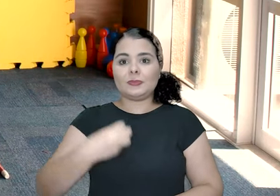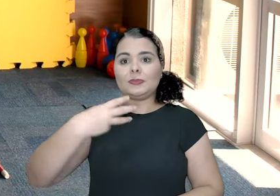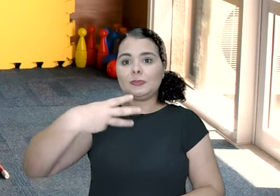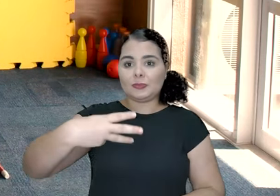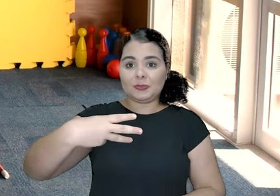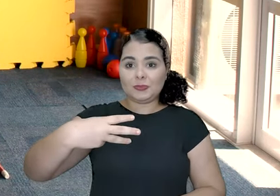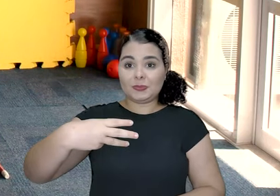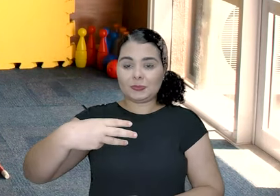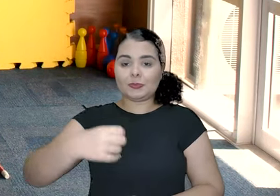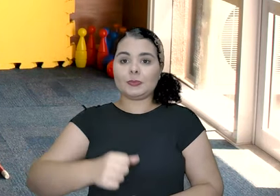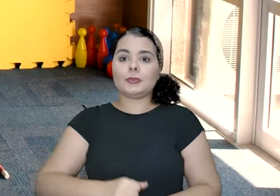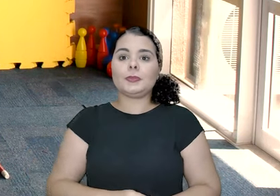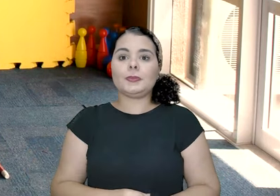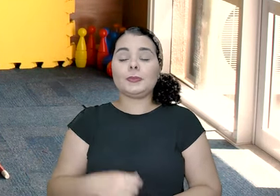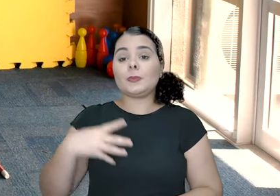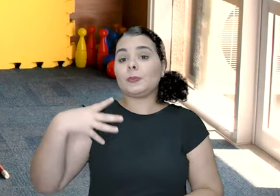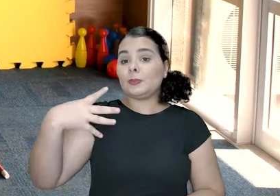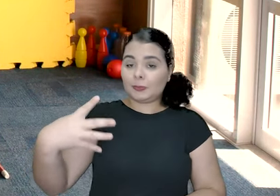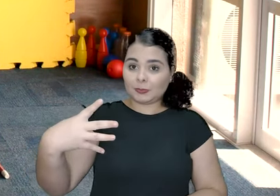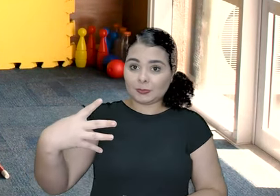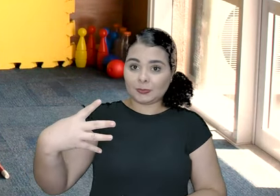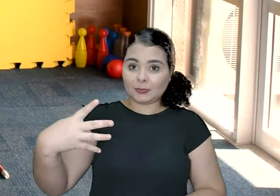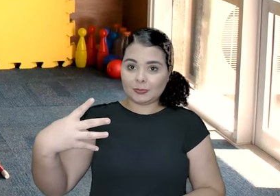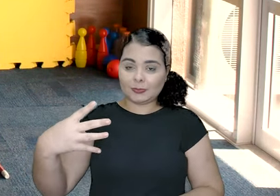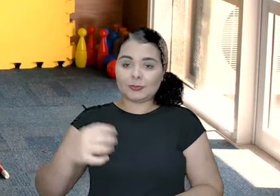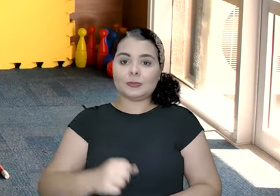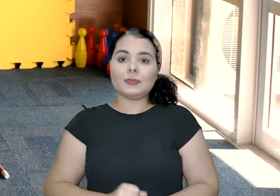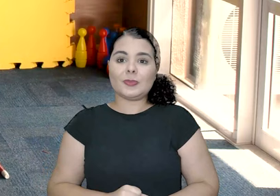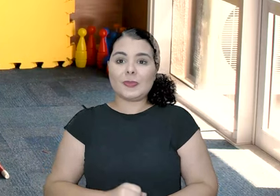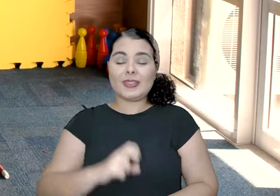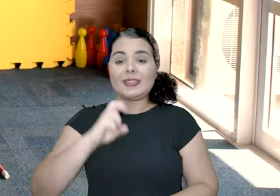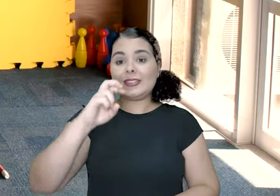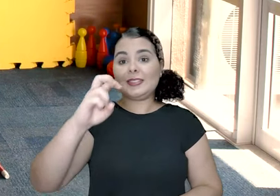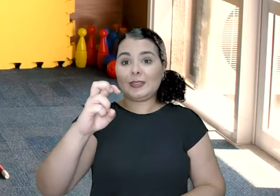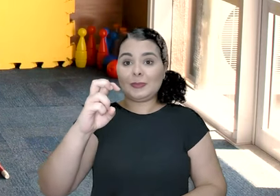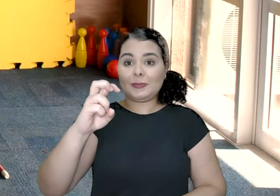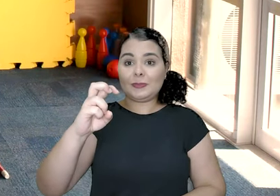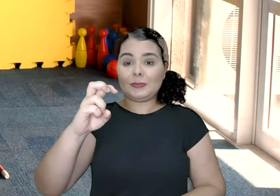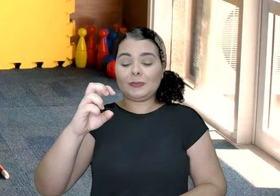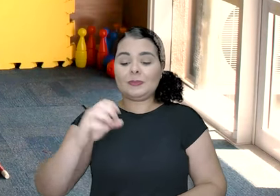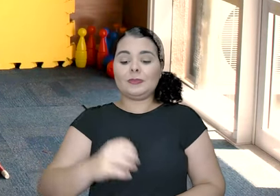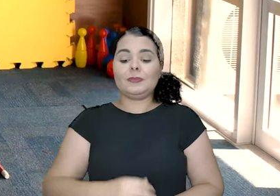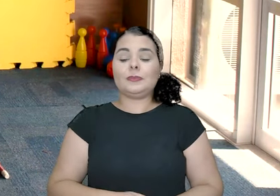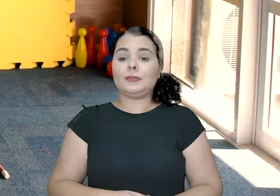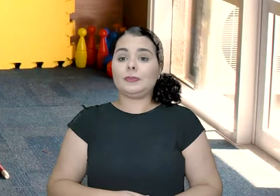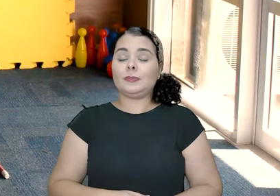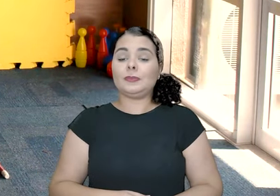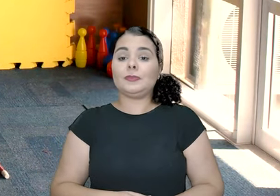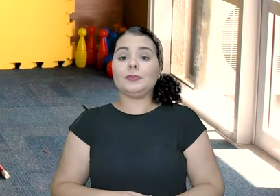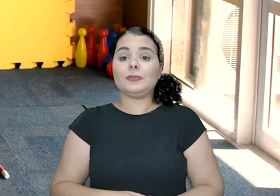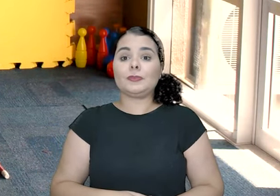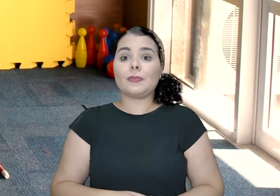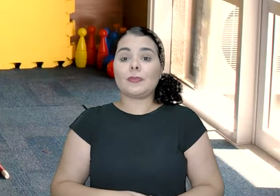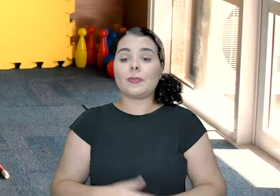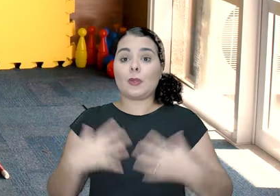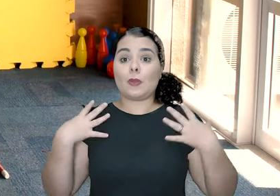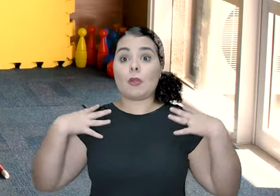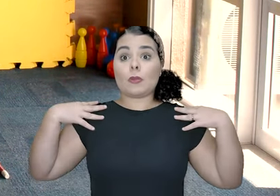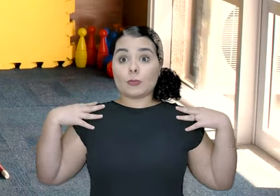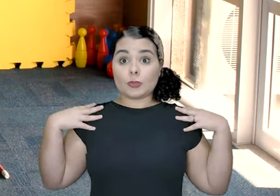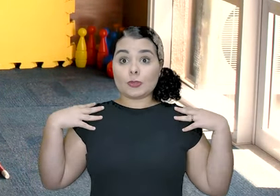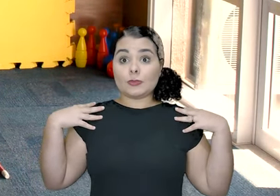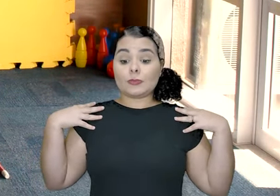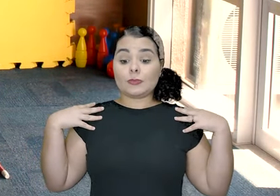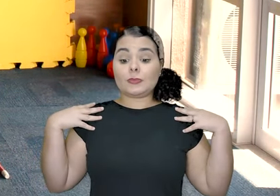3, 4, 5, não deixa o ombro fechar, abre o ombro,